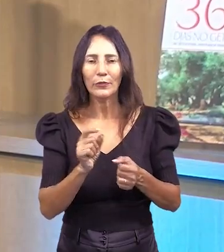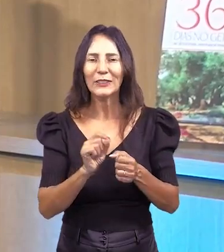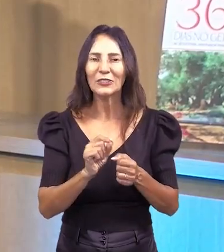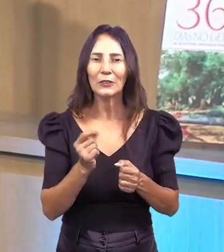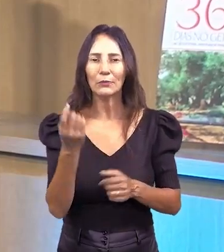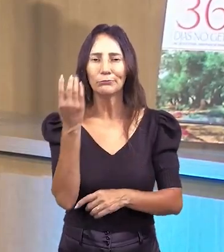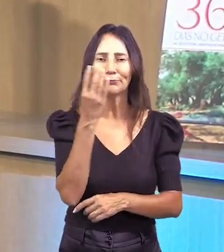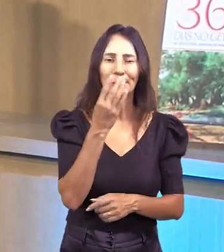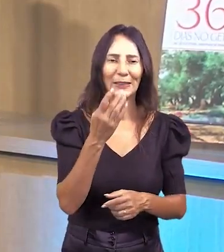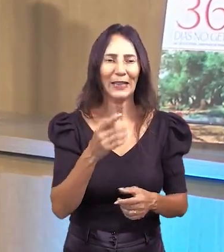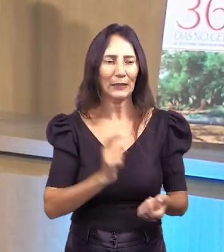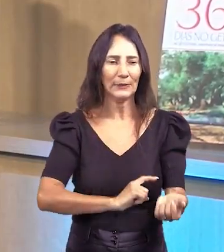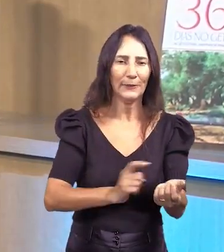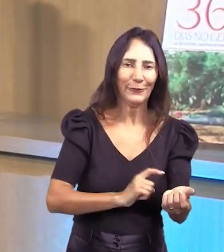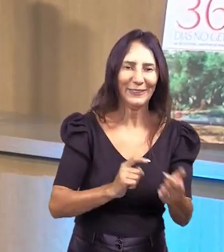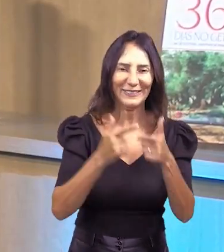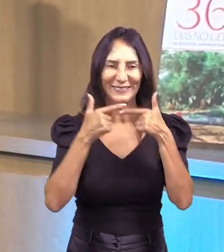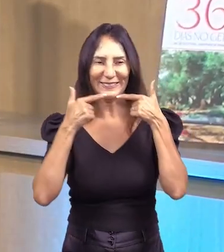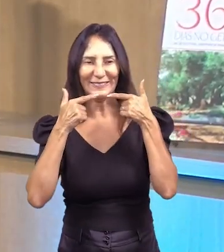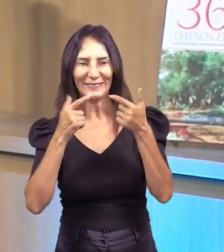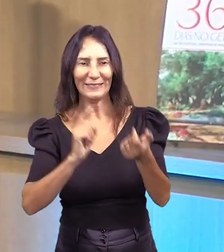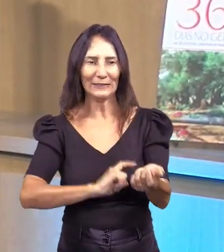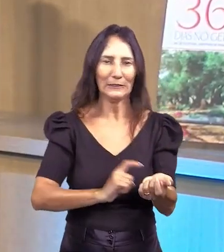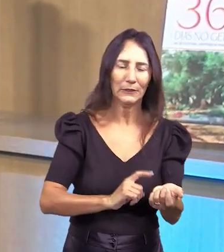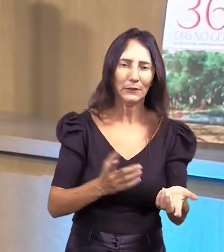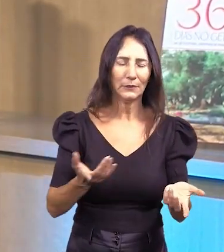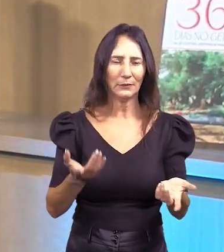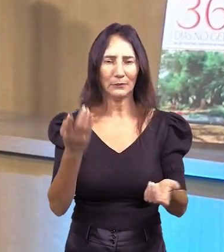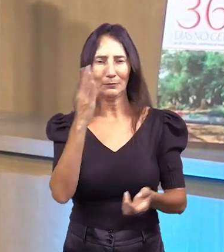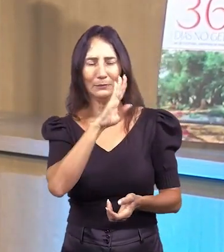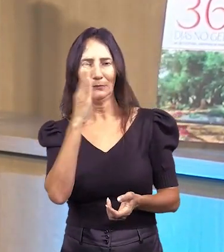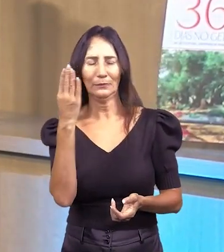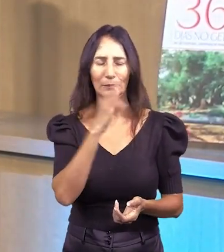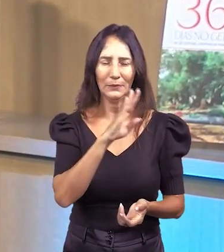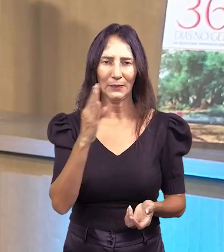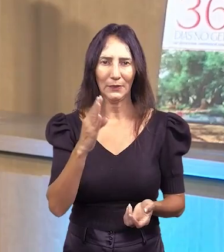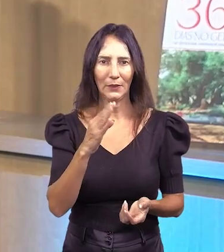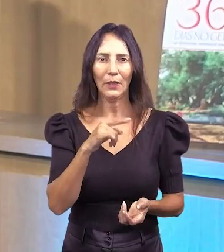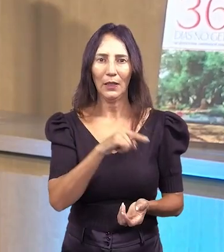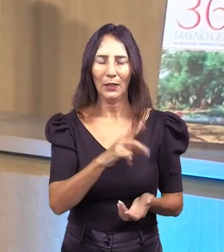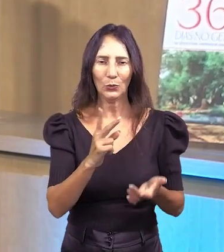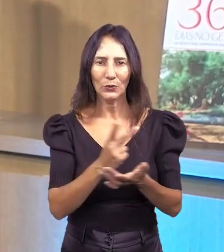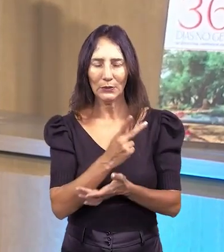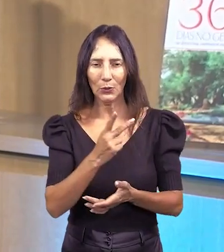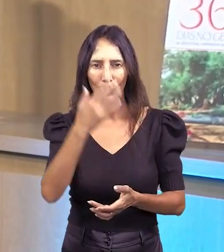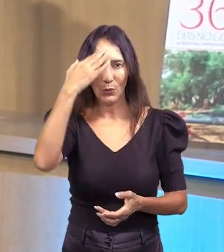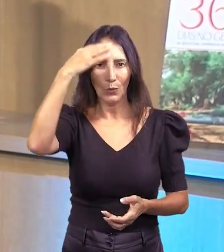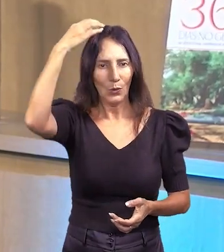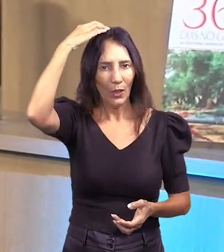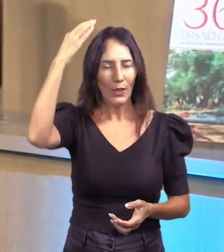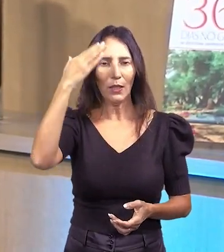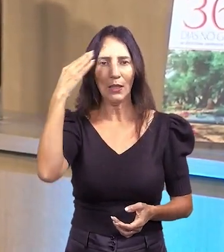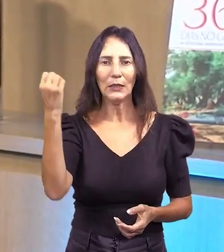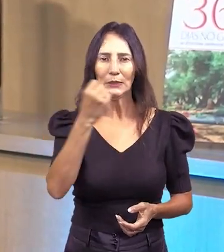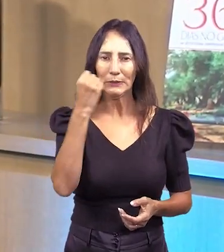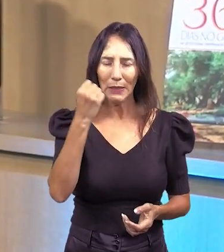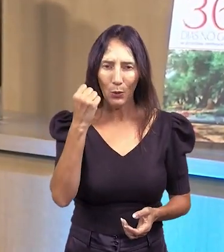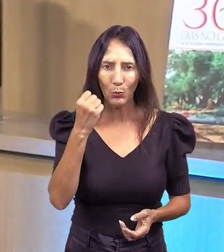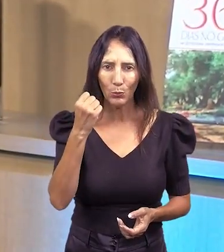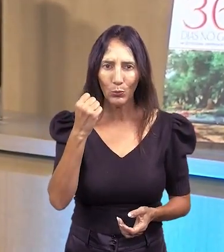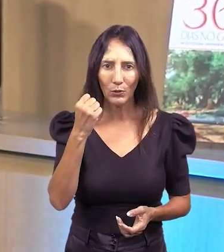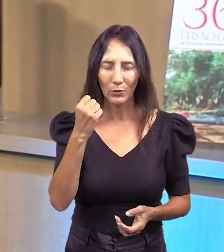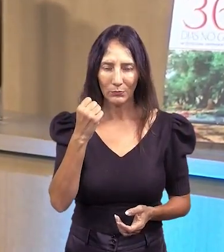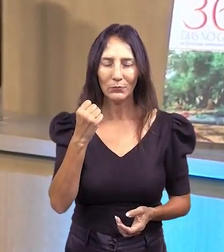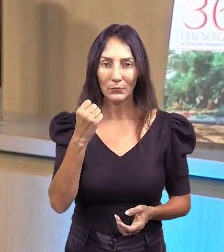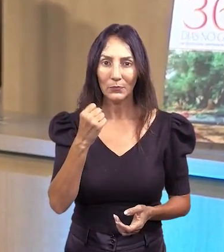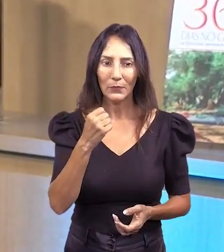se tornasse uma pessoa oscilante no seu temperamento. Tendo-se retirado de Saul o Espírito do Senhor, verso 14,